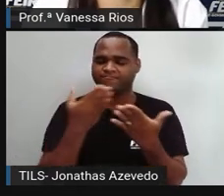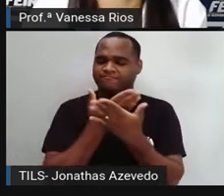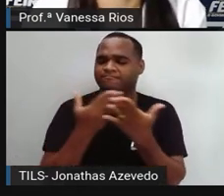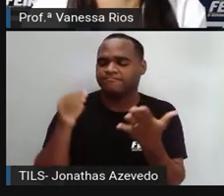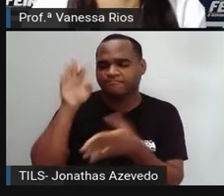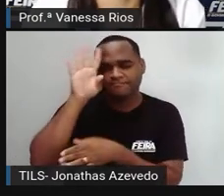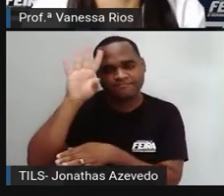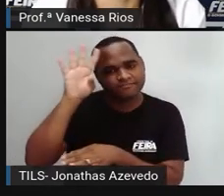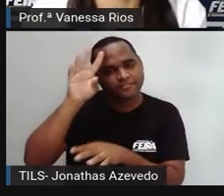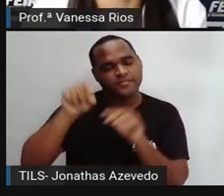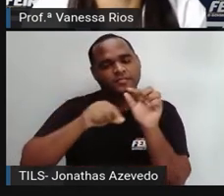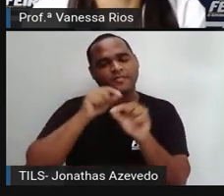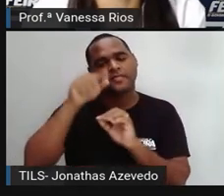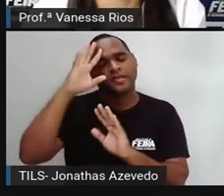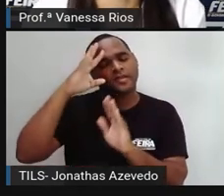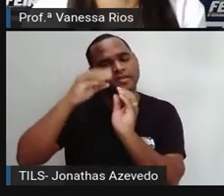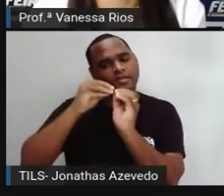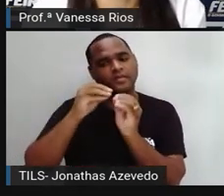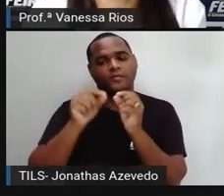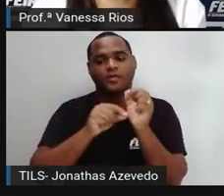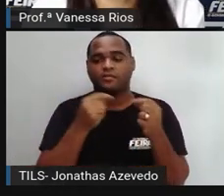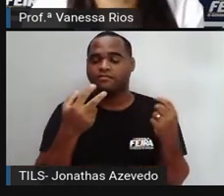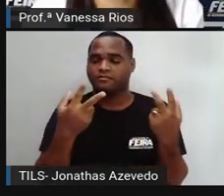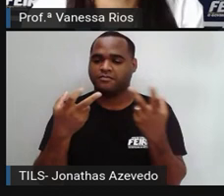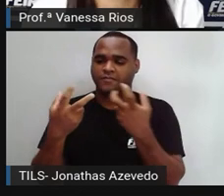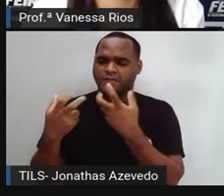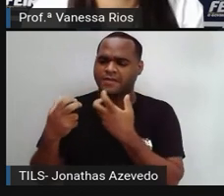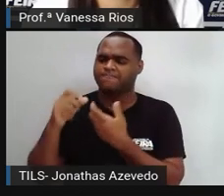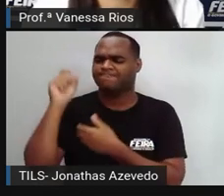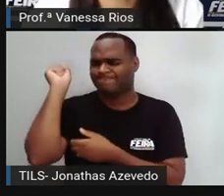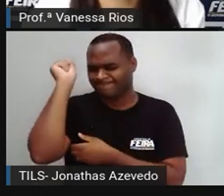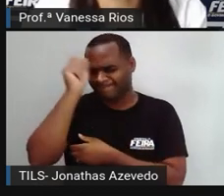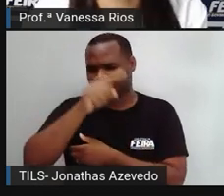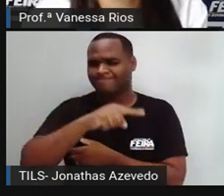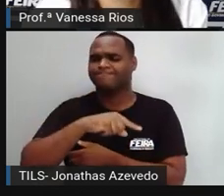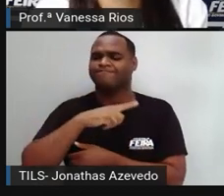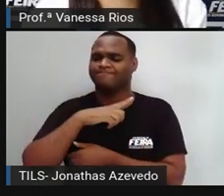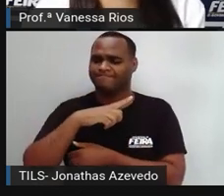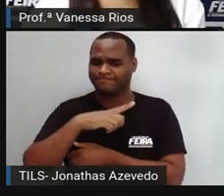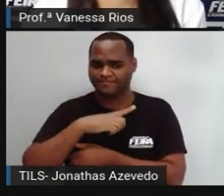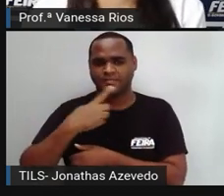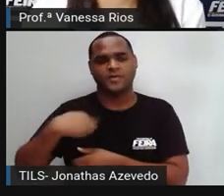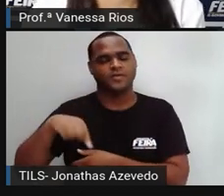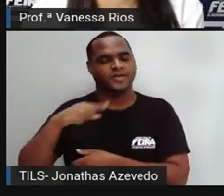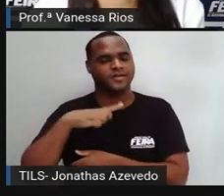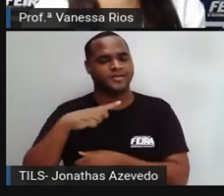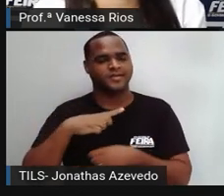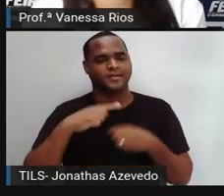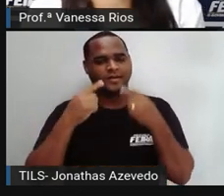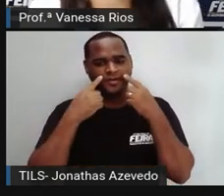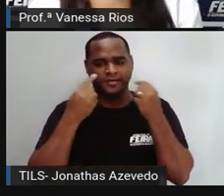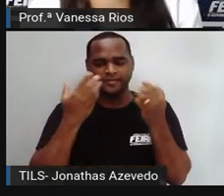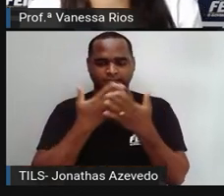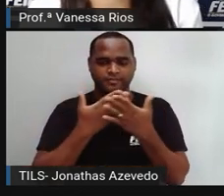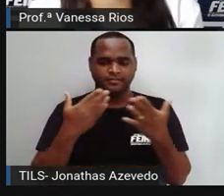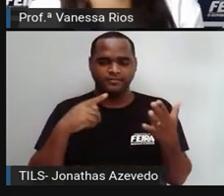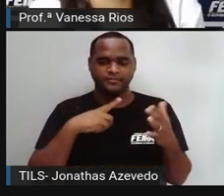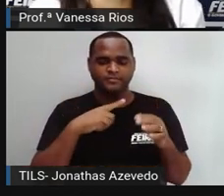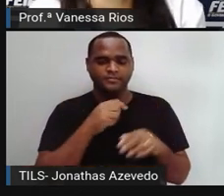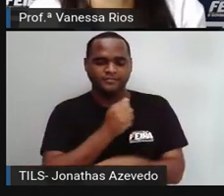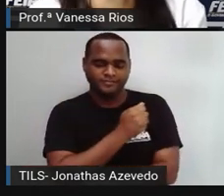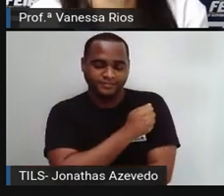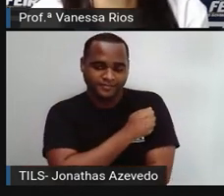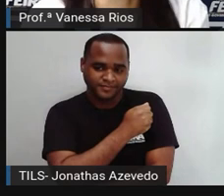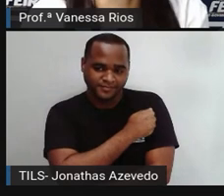do vídeo é observarmos aí que dificuldades todos nós tivemos, né? Acredito que vocês, enquanto alunos